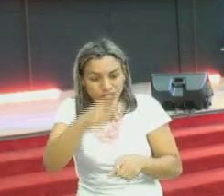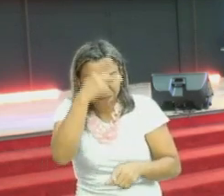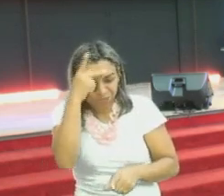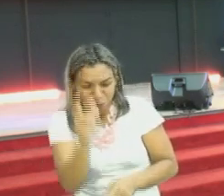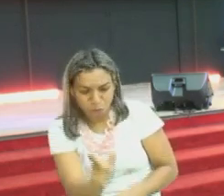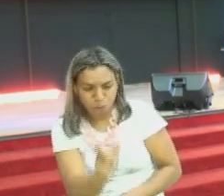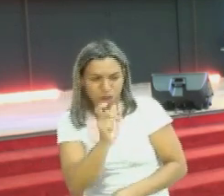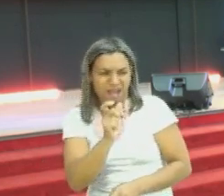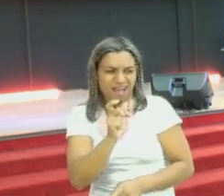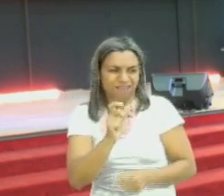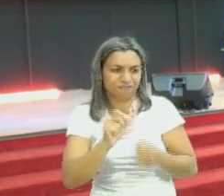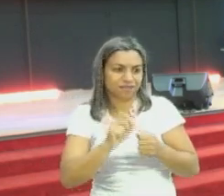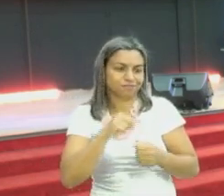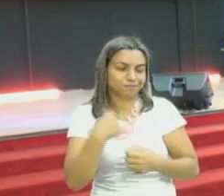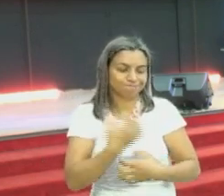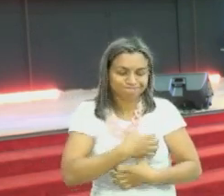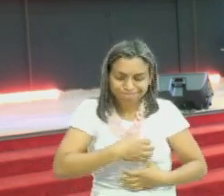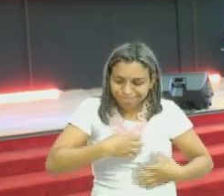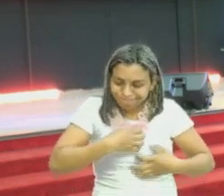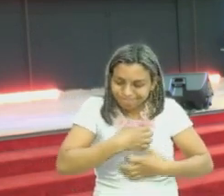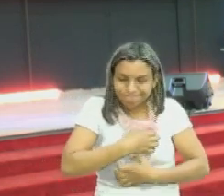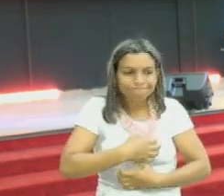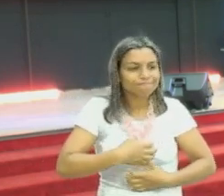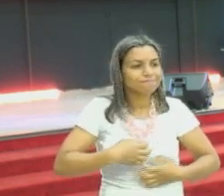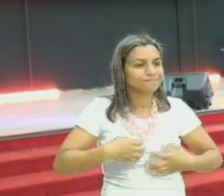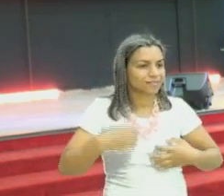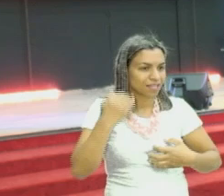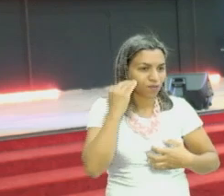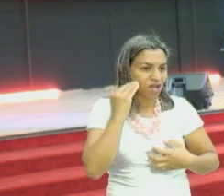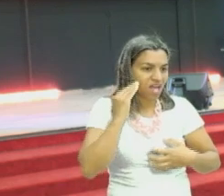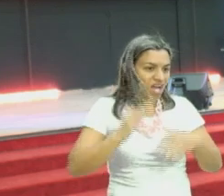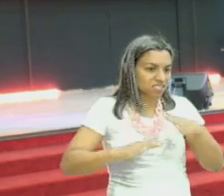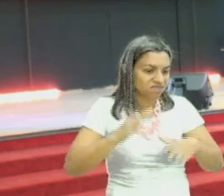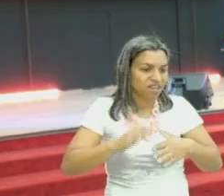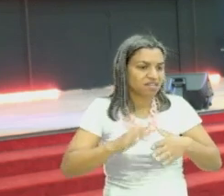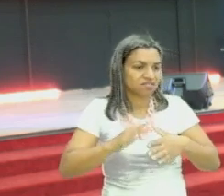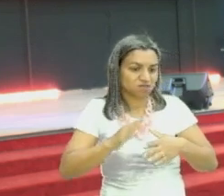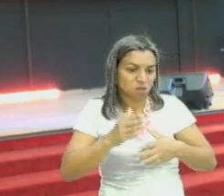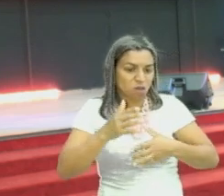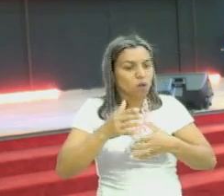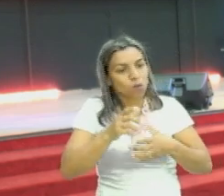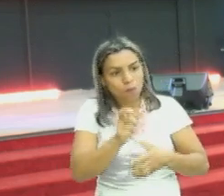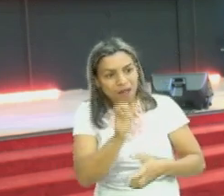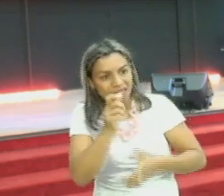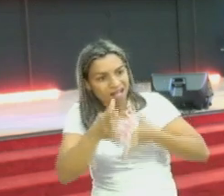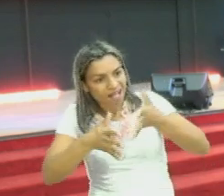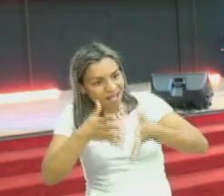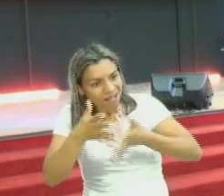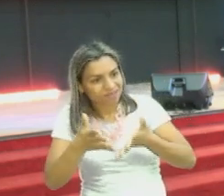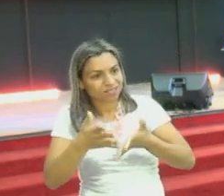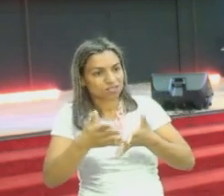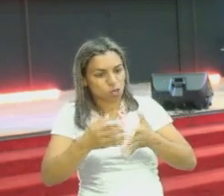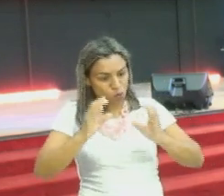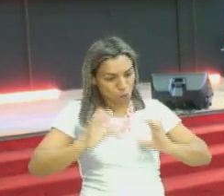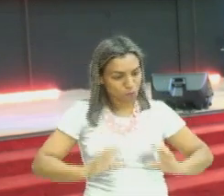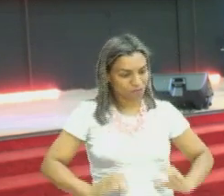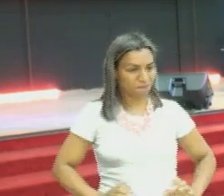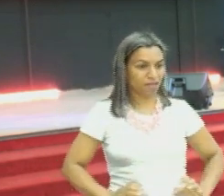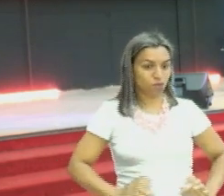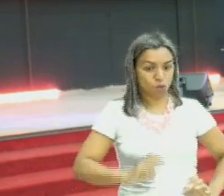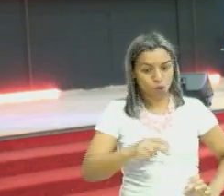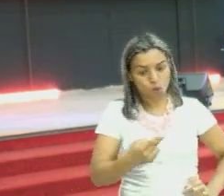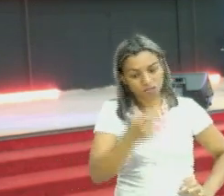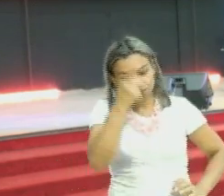por palavras, feridos por gestos, feridos por omissões.